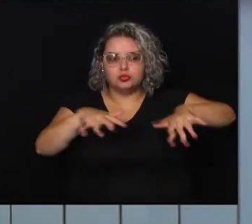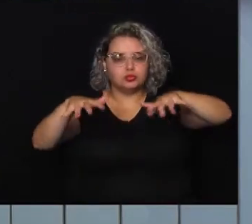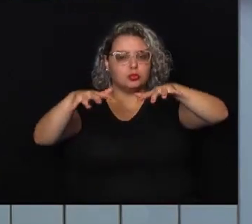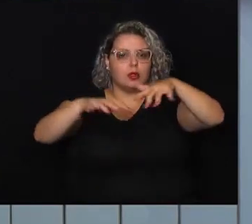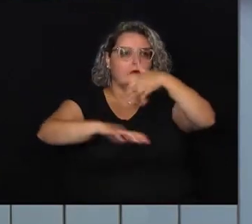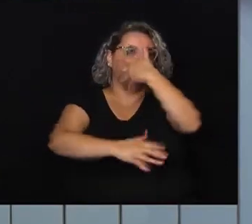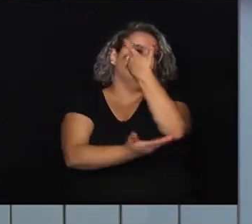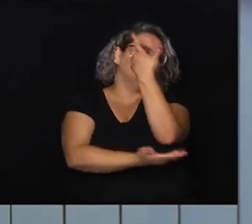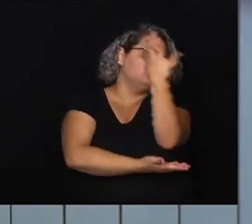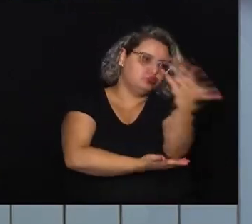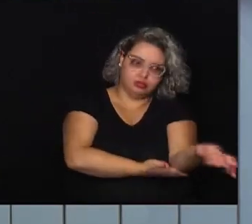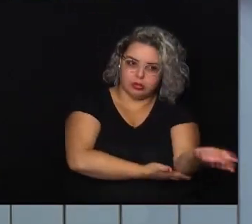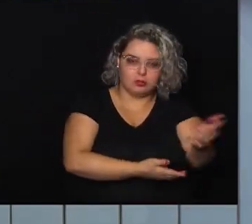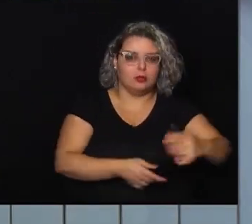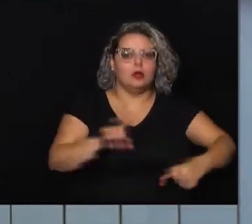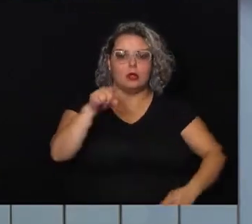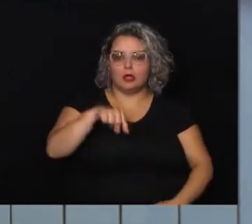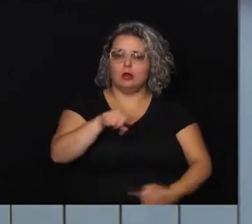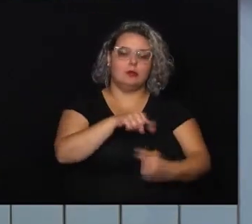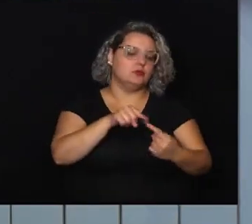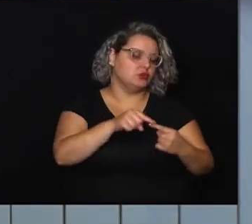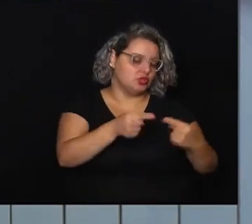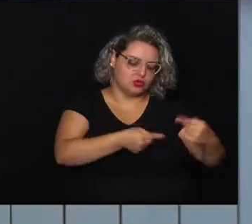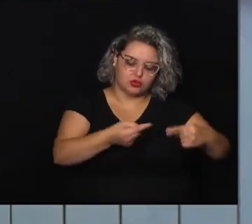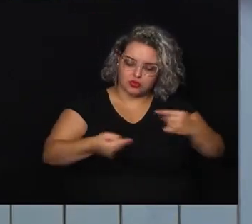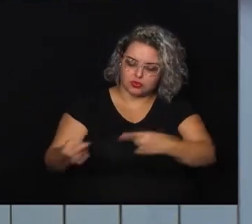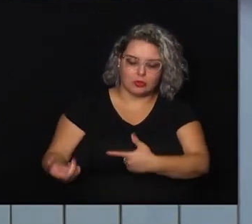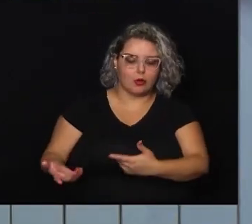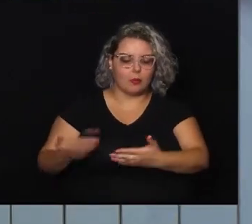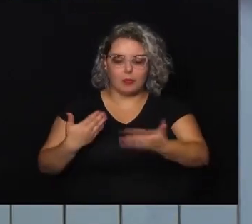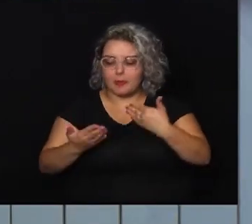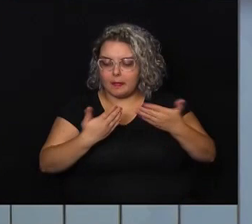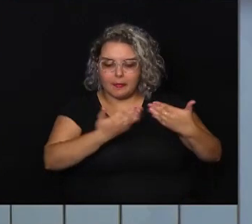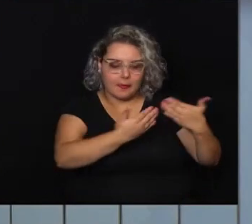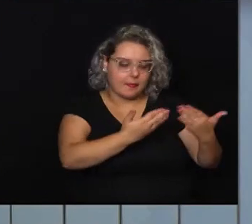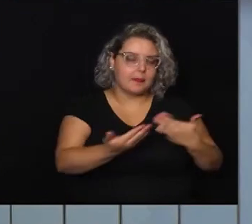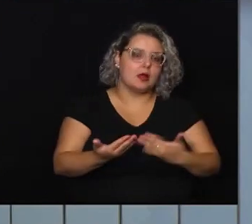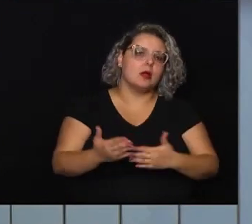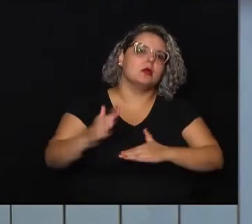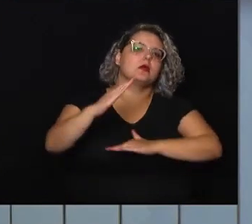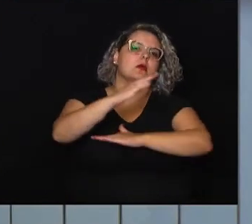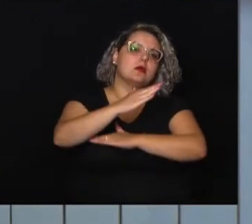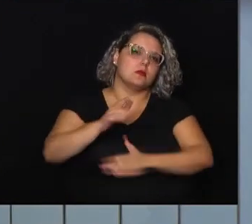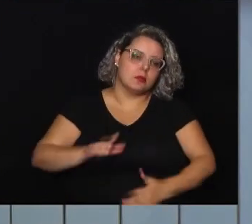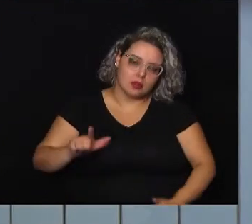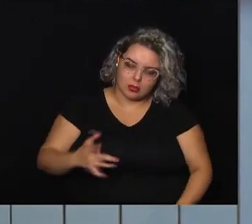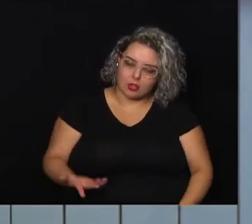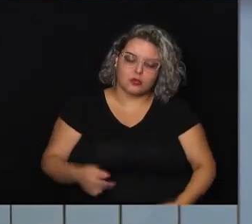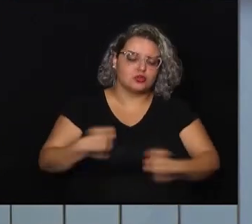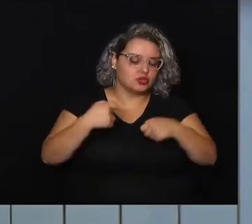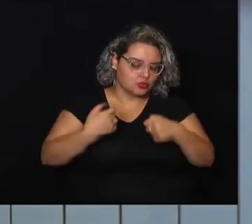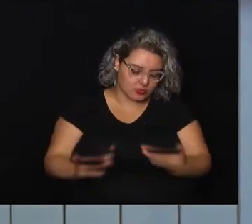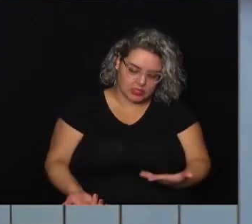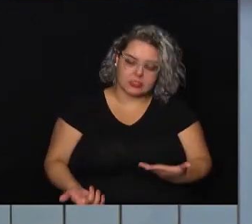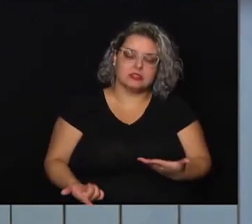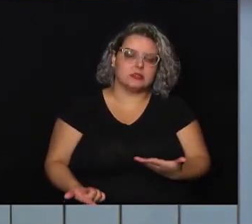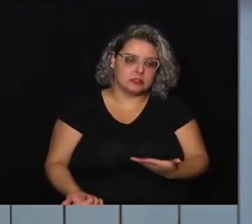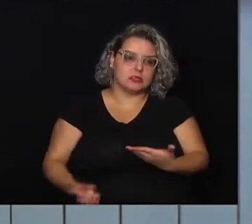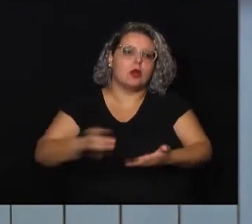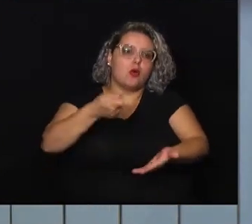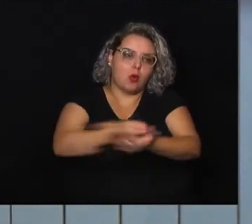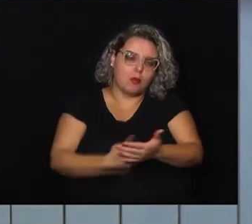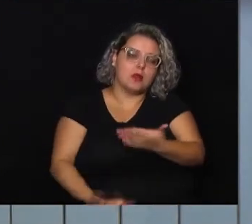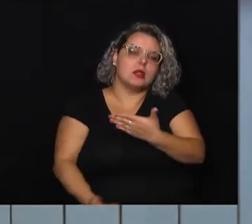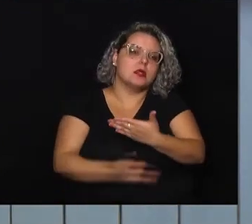árvore será objeto de discussão, de debate, e a Câmara, obviamente, não pode se furtar esse papel de